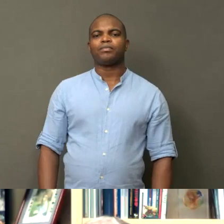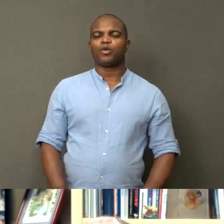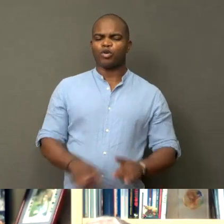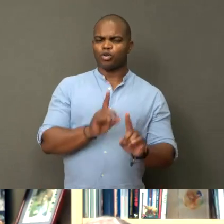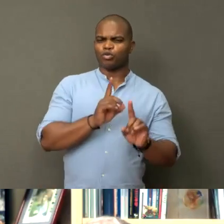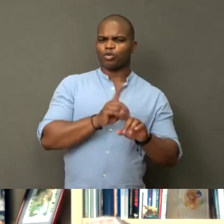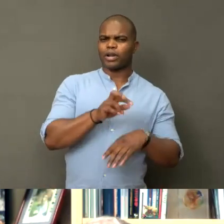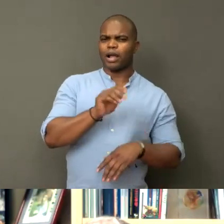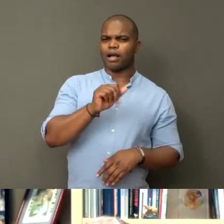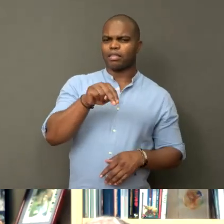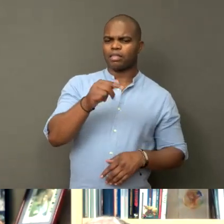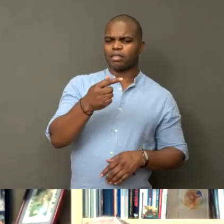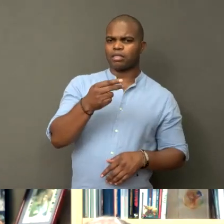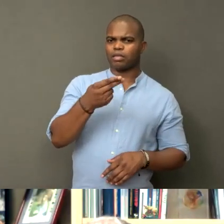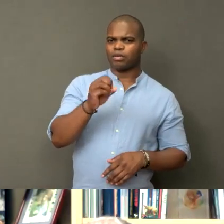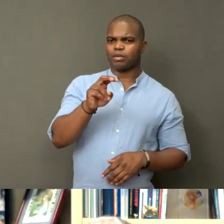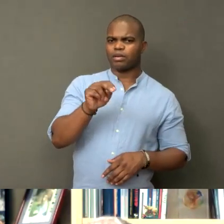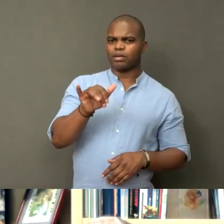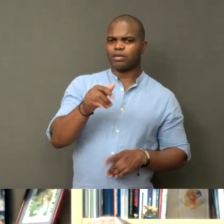Acho que ele vai estar conosco, é isso?